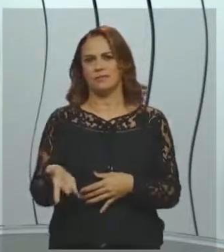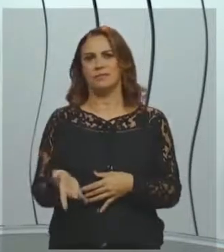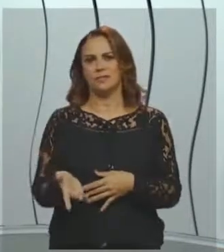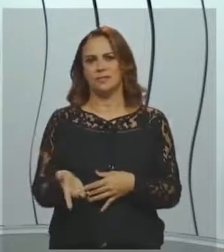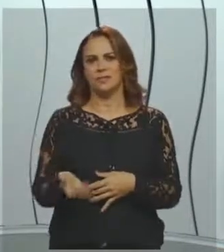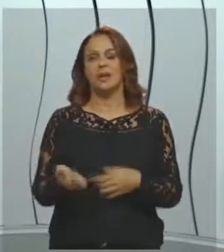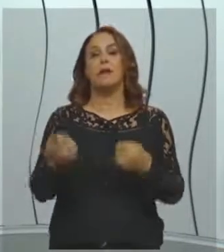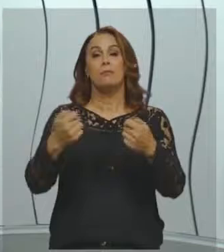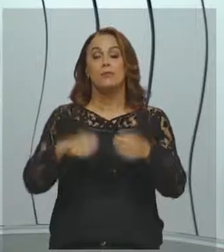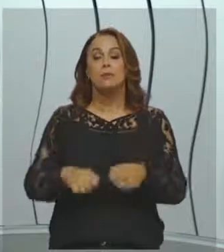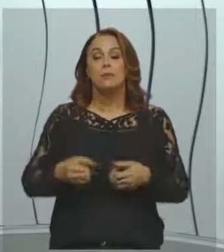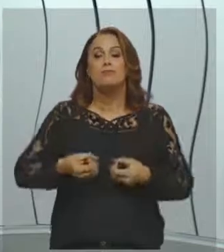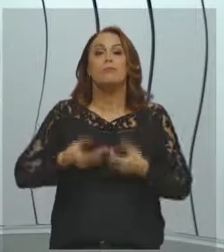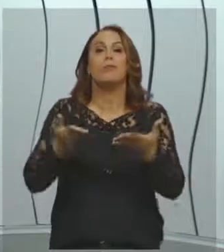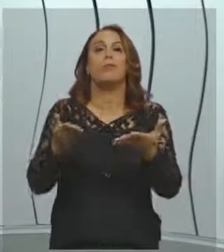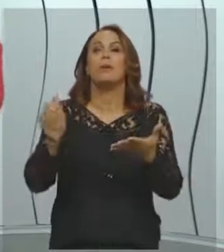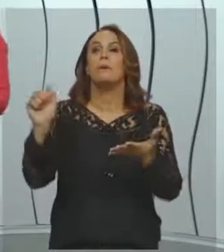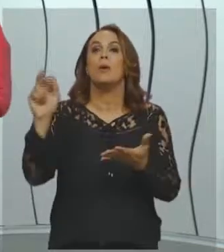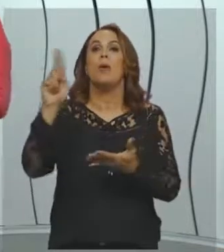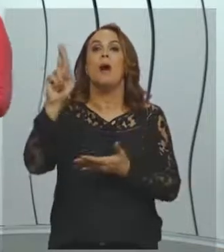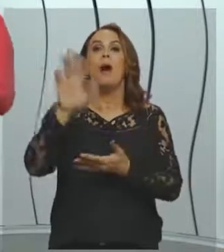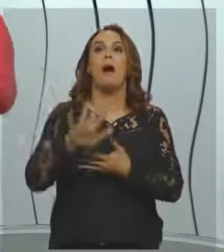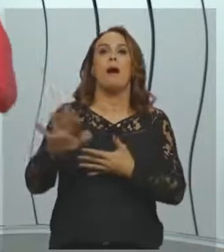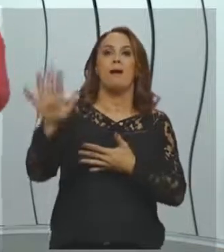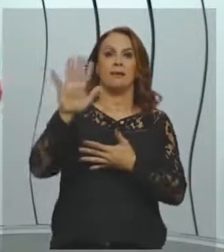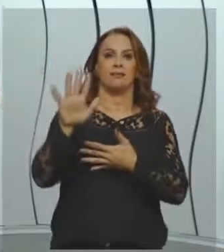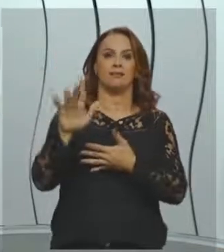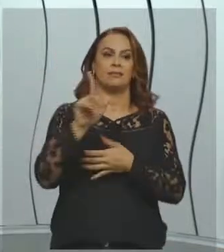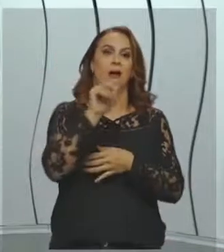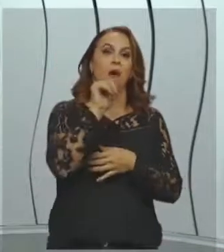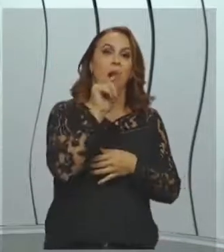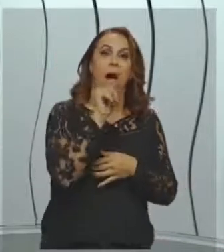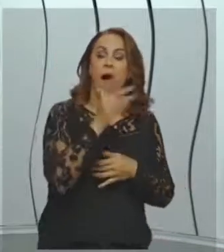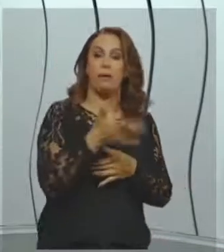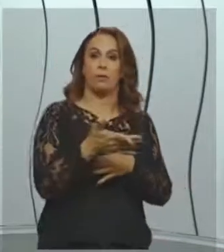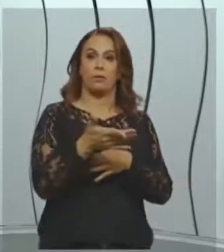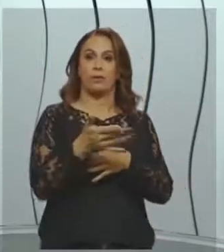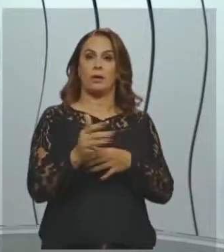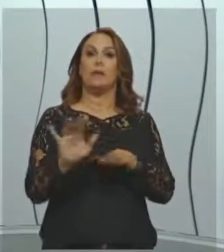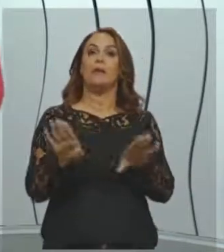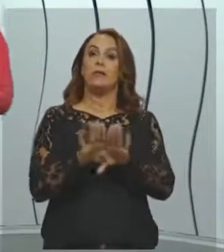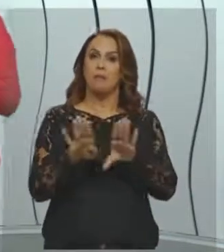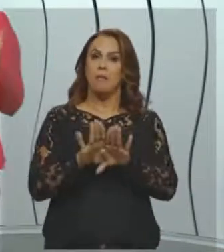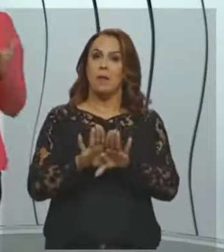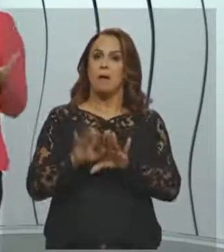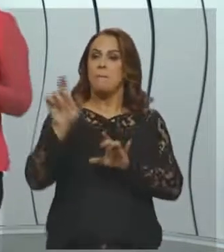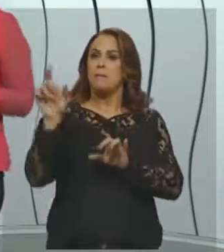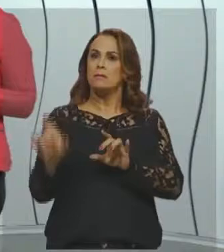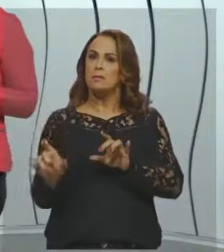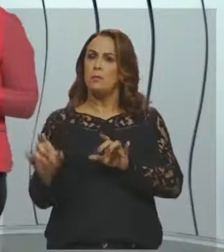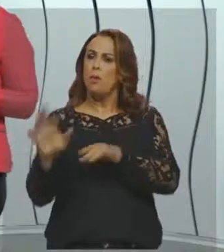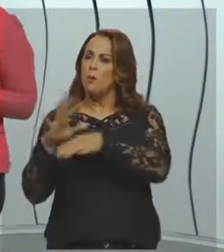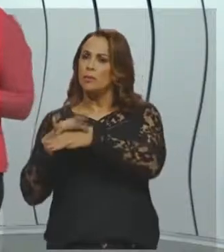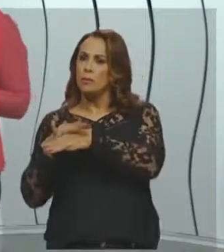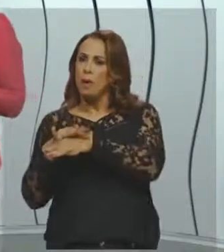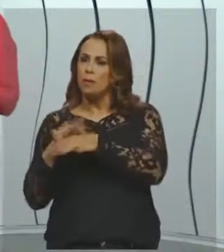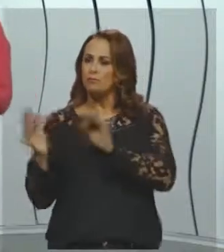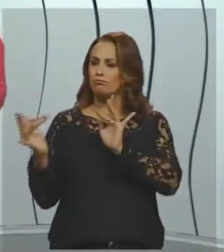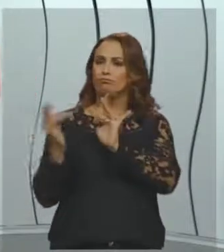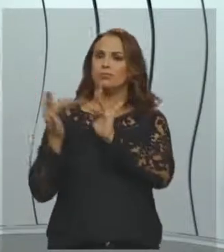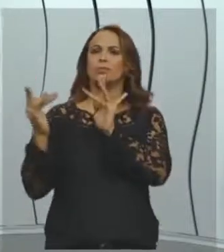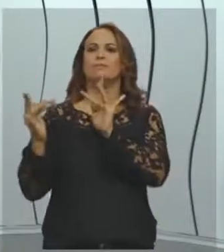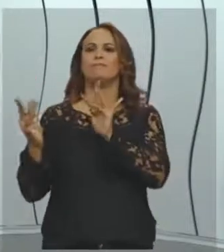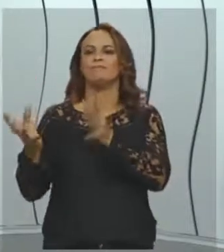transmitidos pelo ar, pela água e em contato também com pessoas contaminadas. Vamos conhecer algumas viroses?